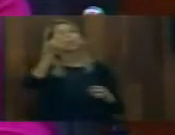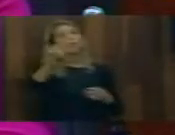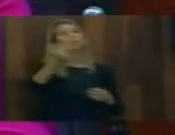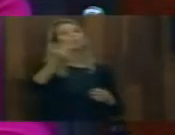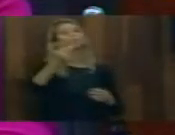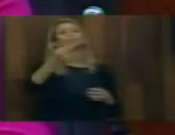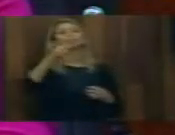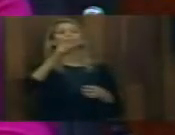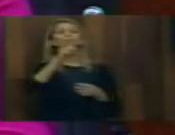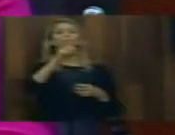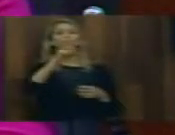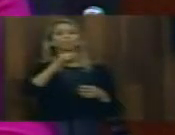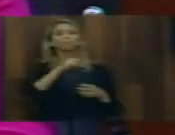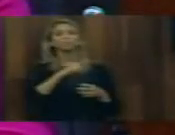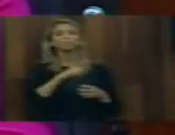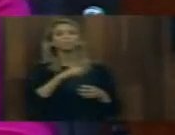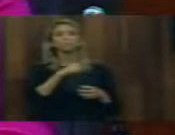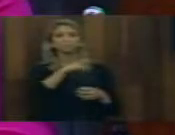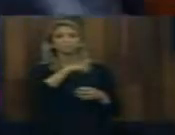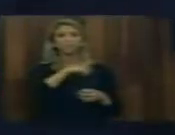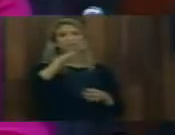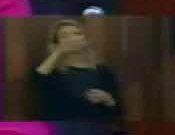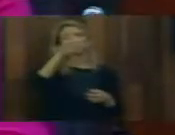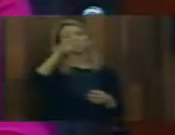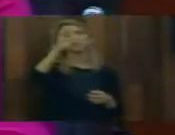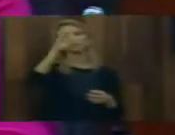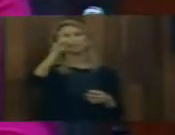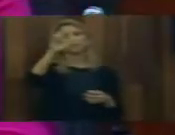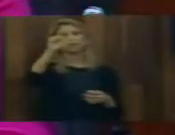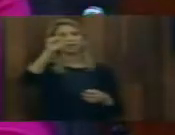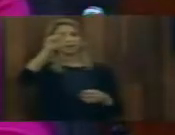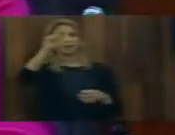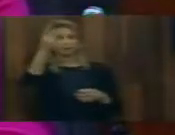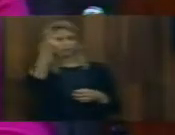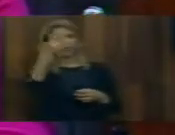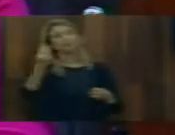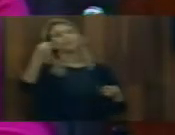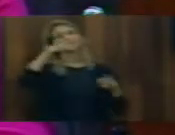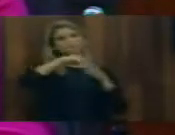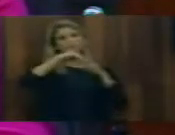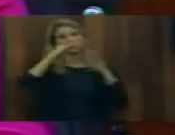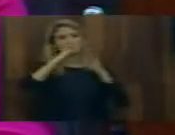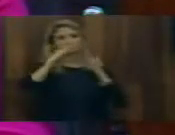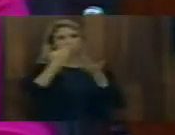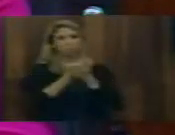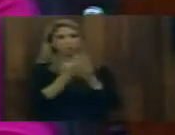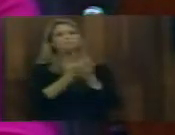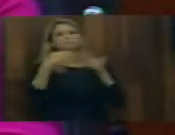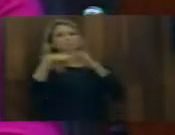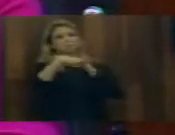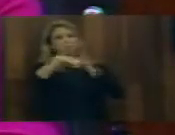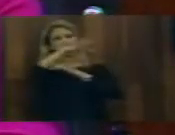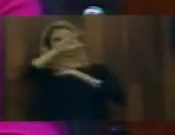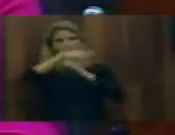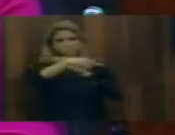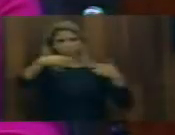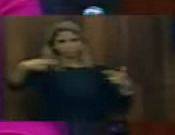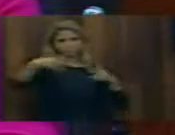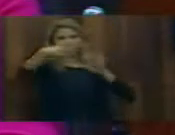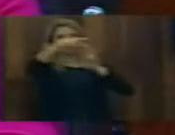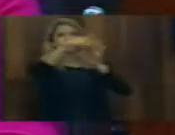hiperatividade, TDAH, no âmbito do município de Cabo Frio e da outras providências. Projeto de